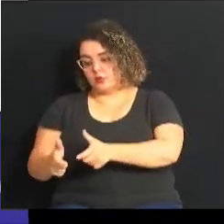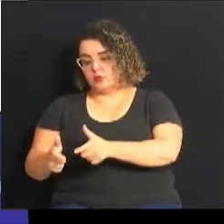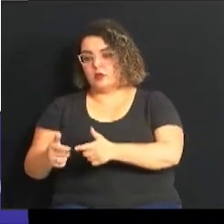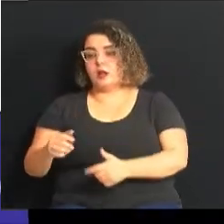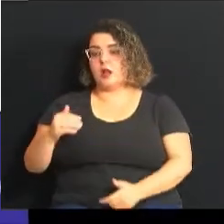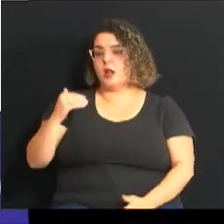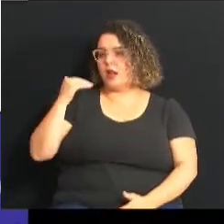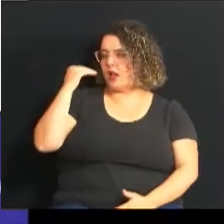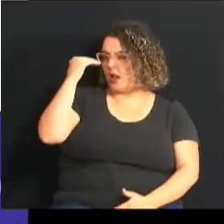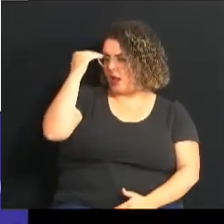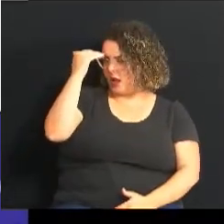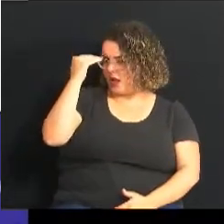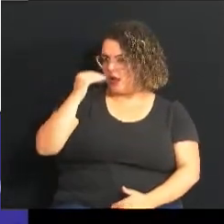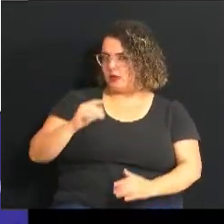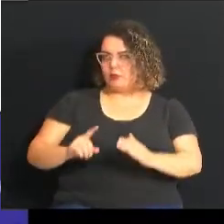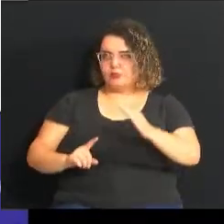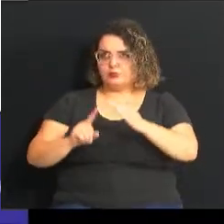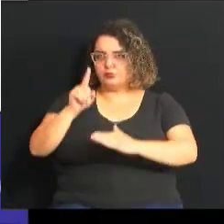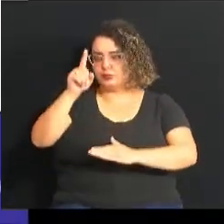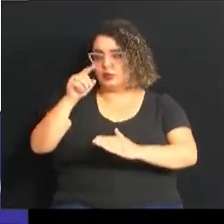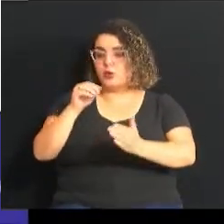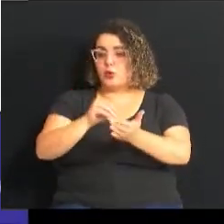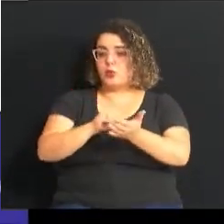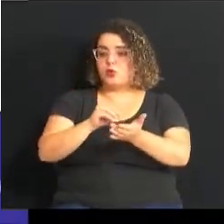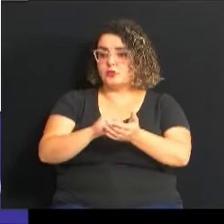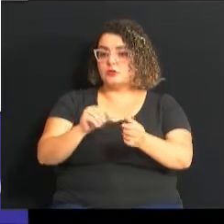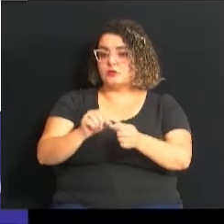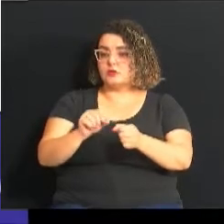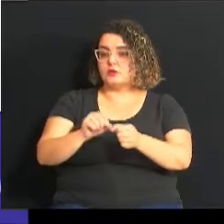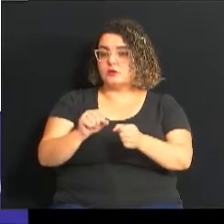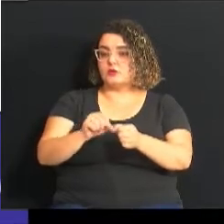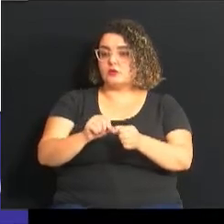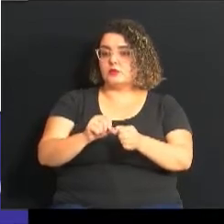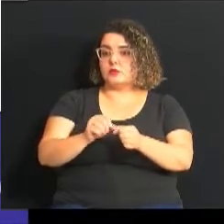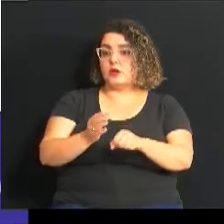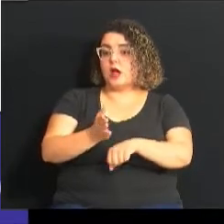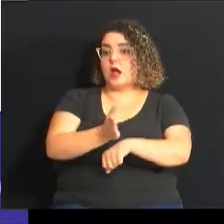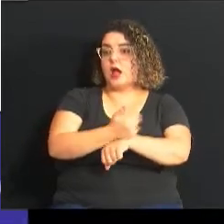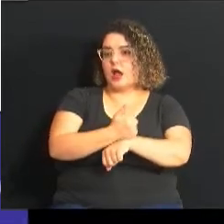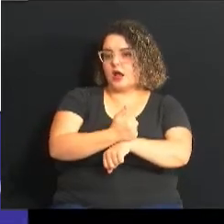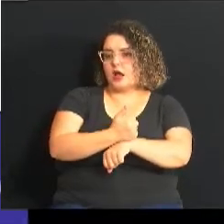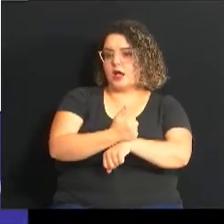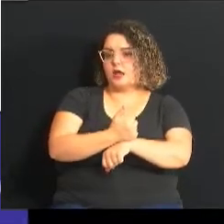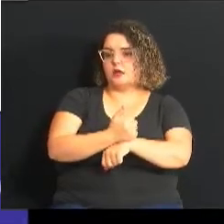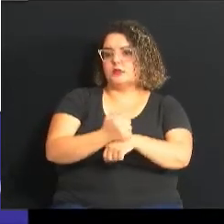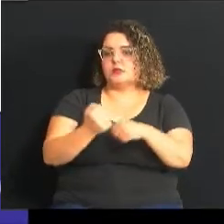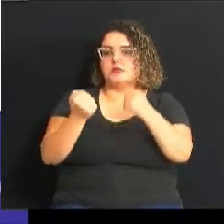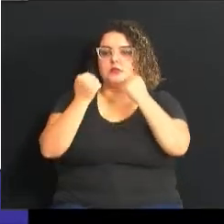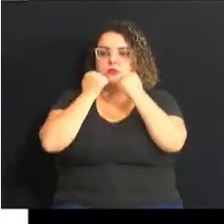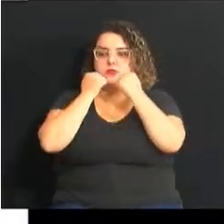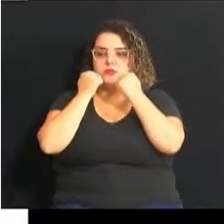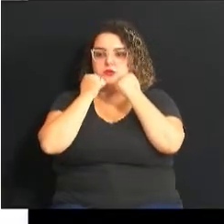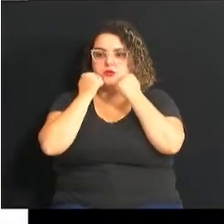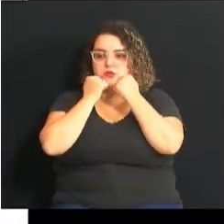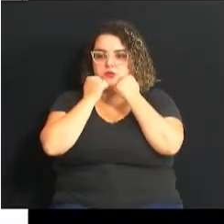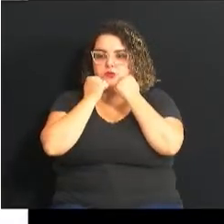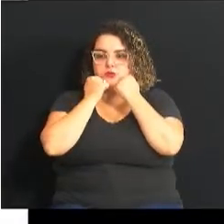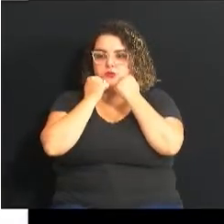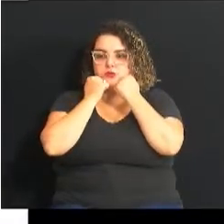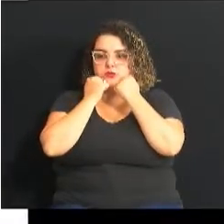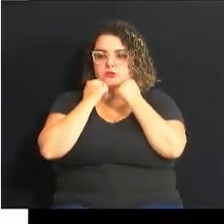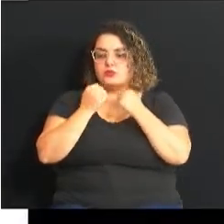tem o último que foi protocolado antes do período de julho. Em julho,